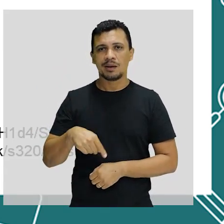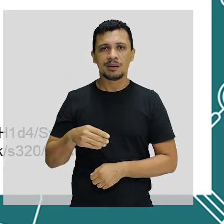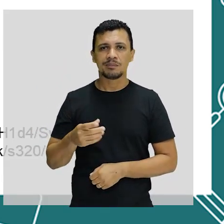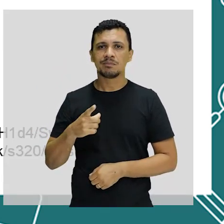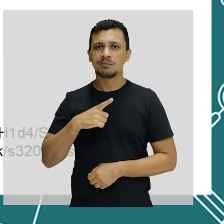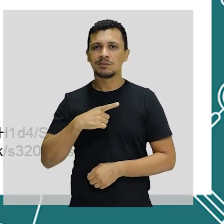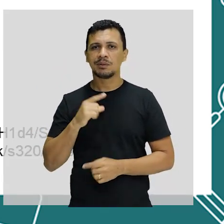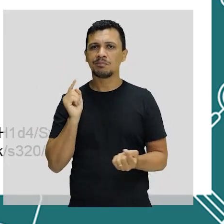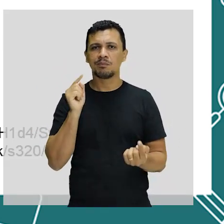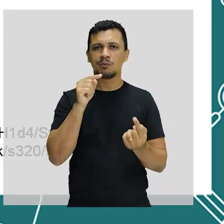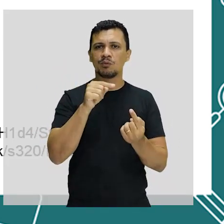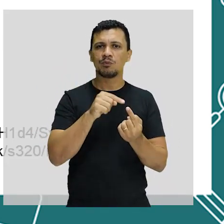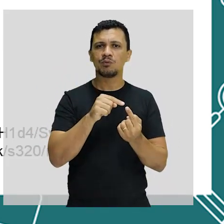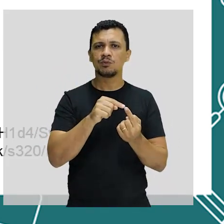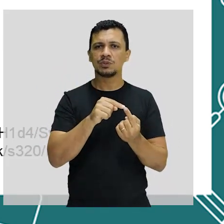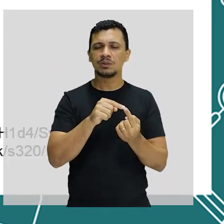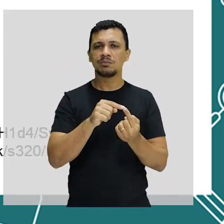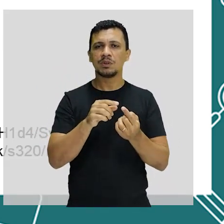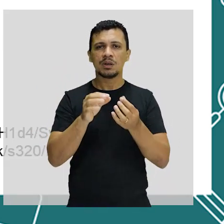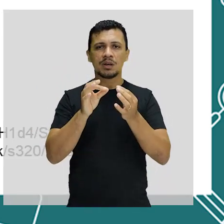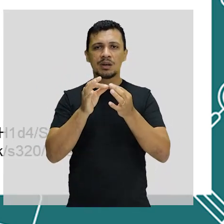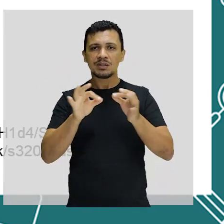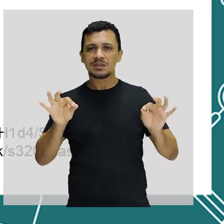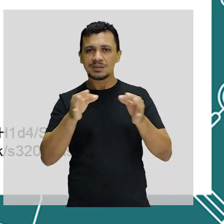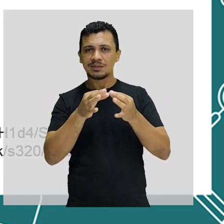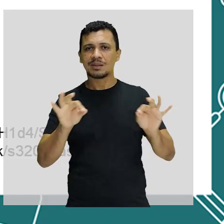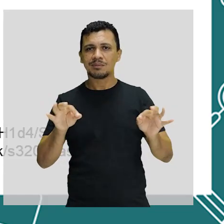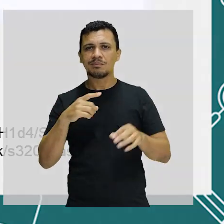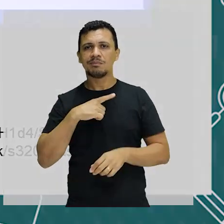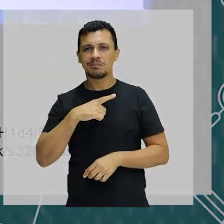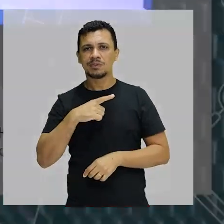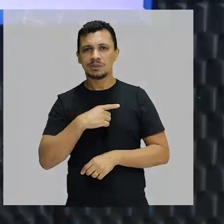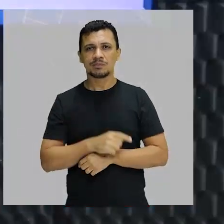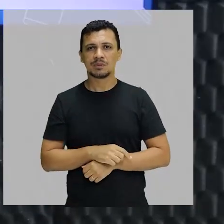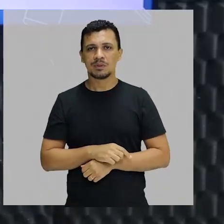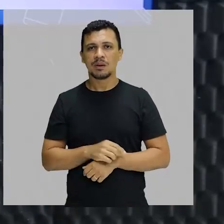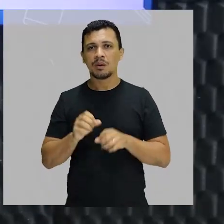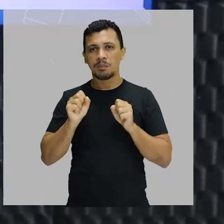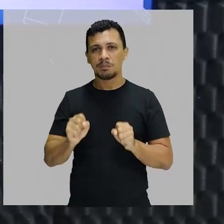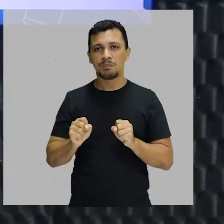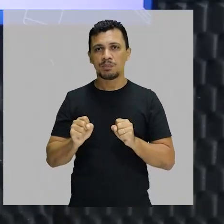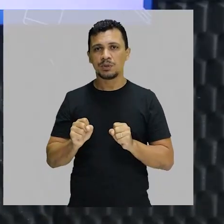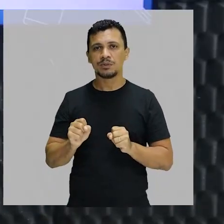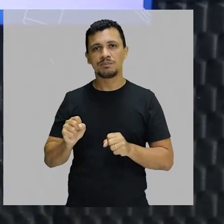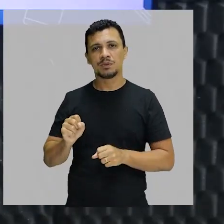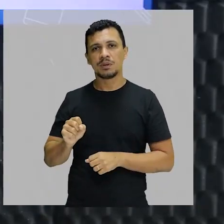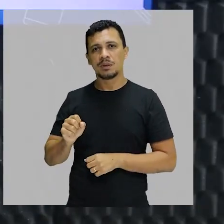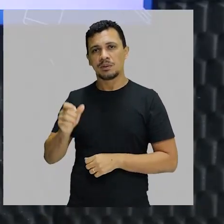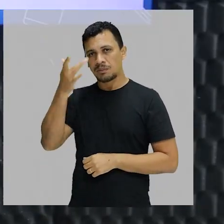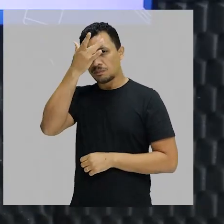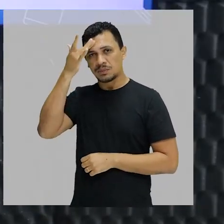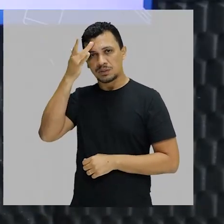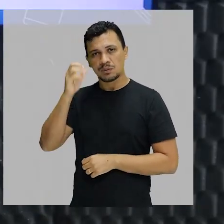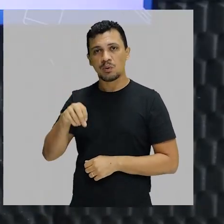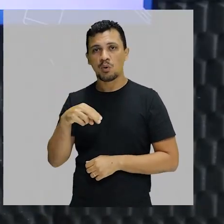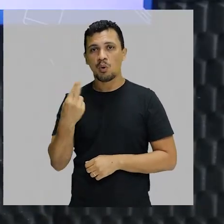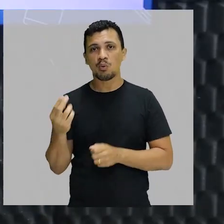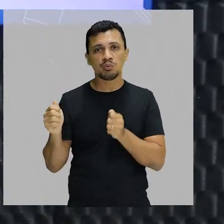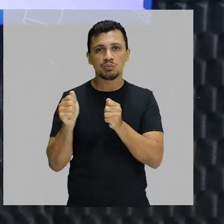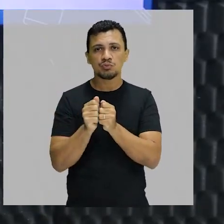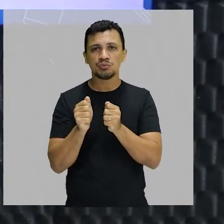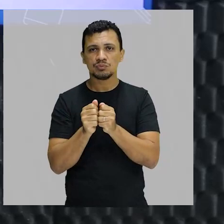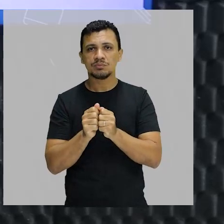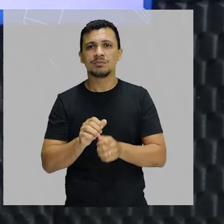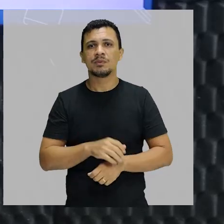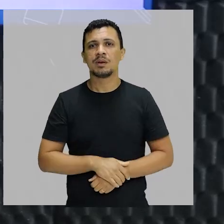função, da função que esse sintagma exerça, tá? Sujeito ou adjuntos. Além disso, são